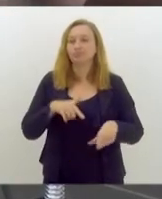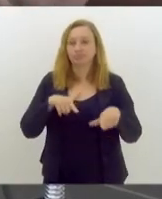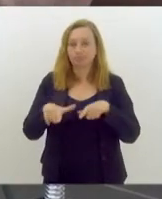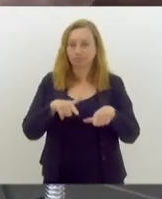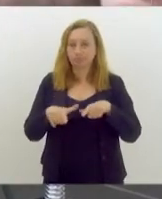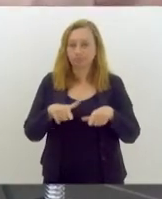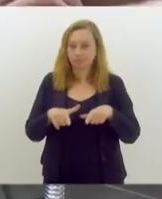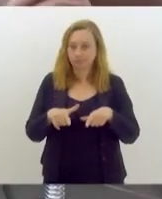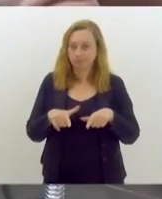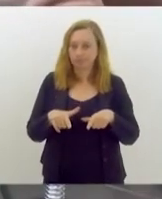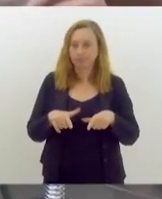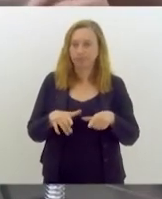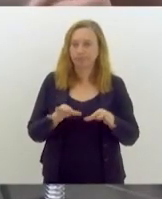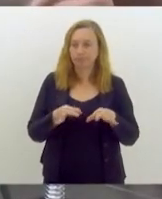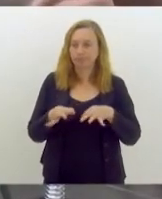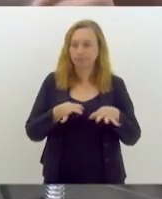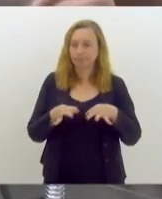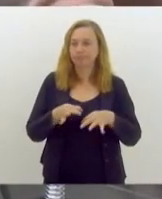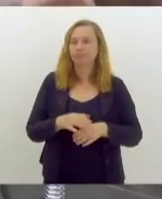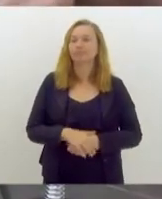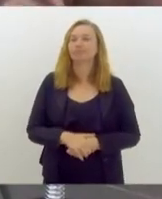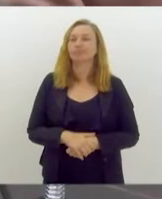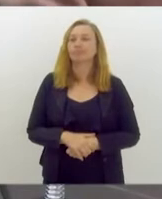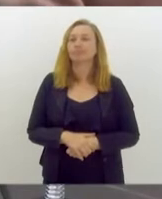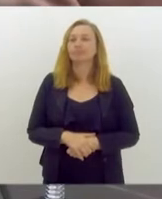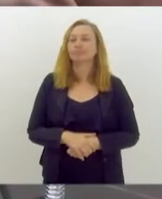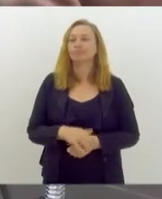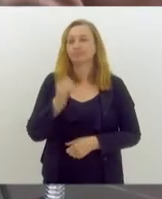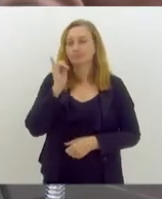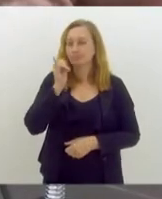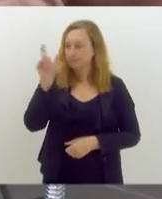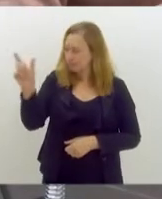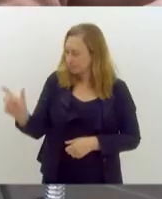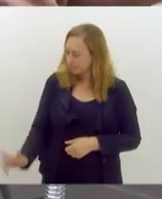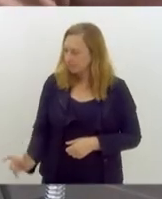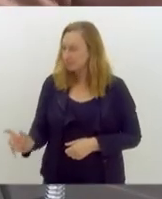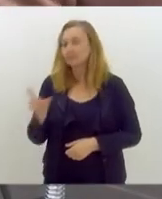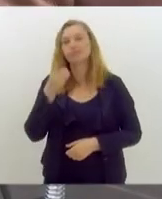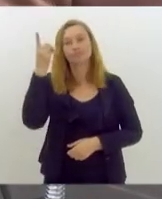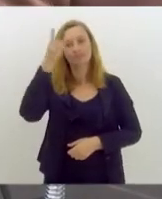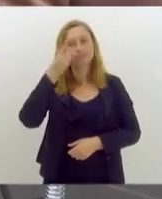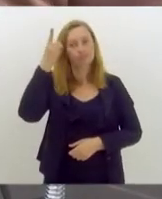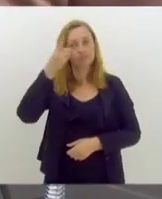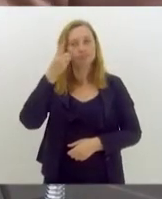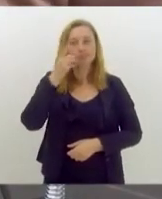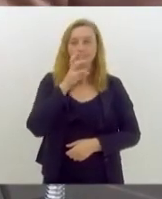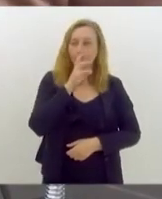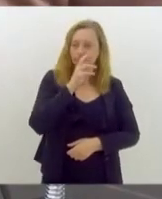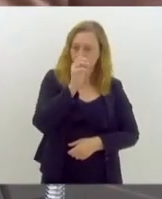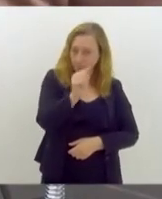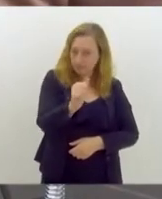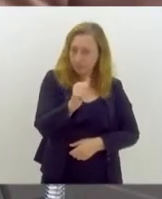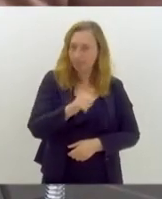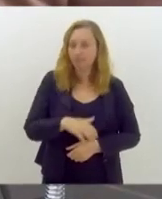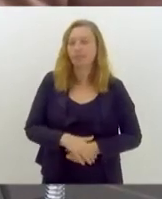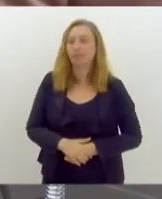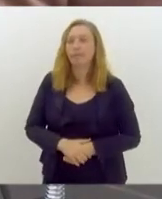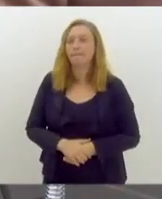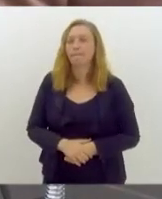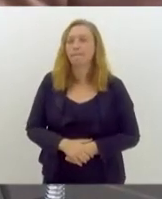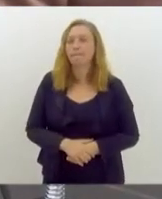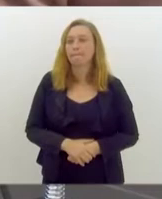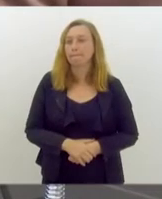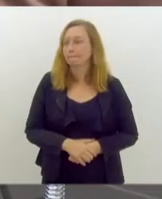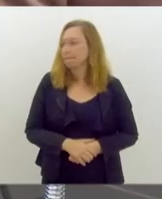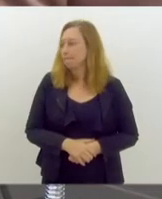feito pelo nosso relator Deputado Rodrigo Amorim